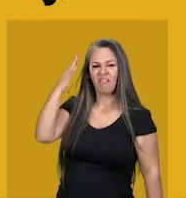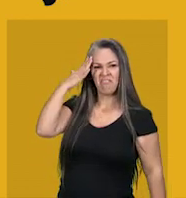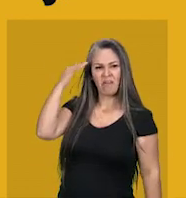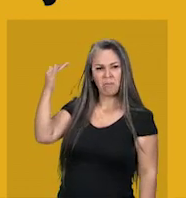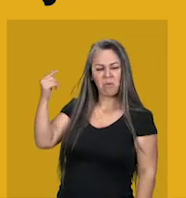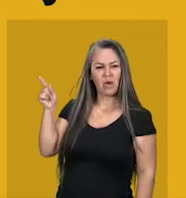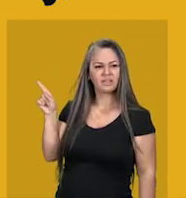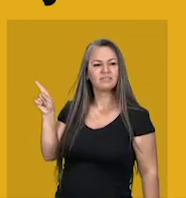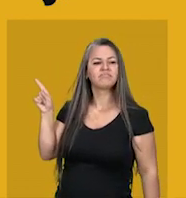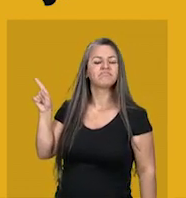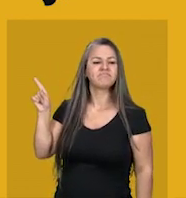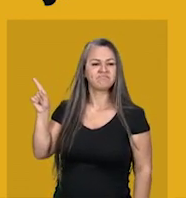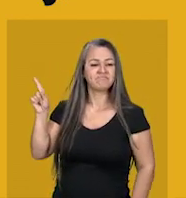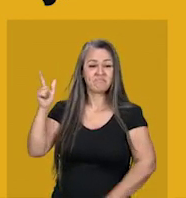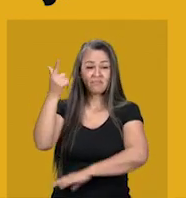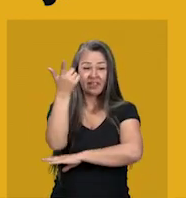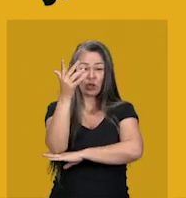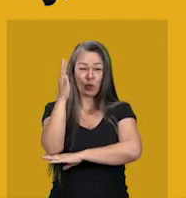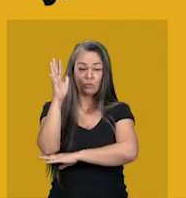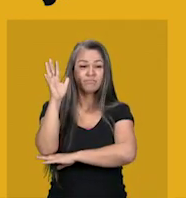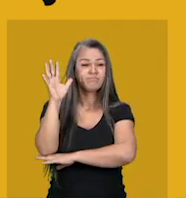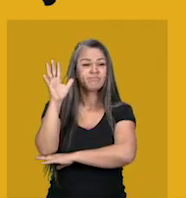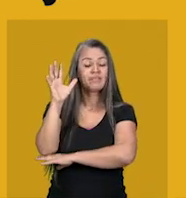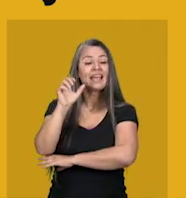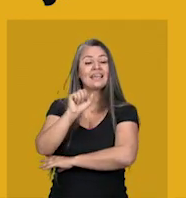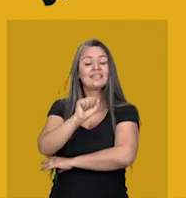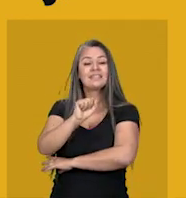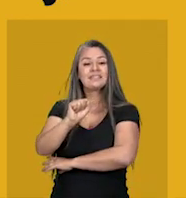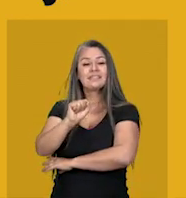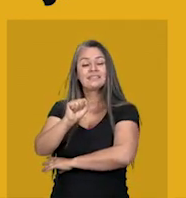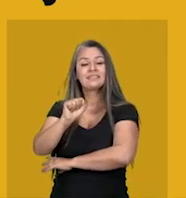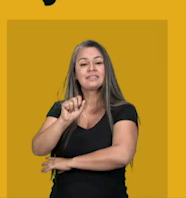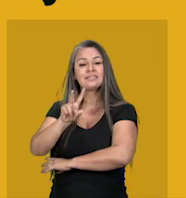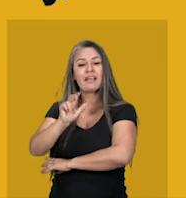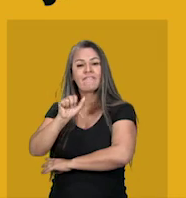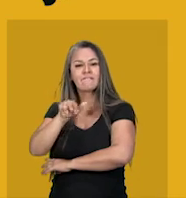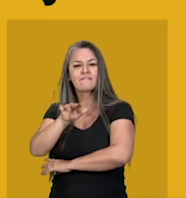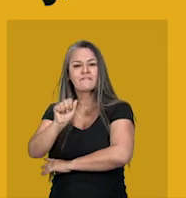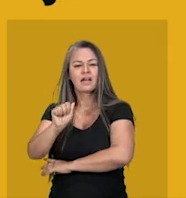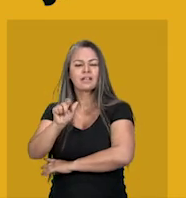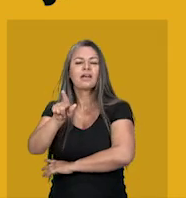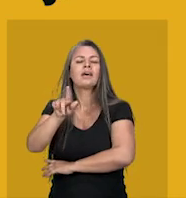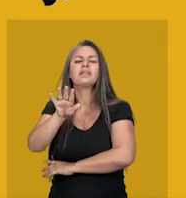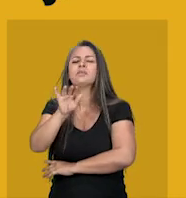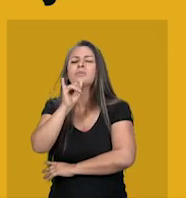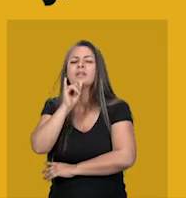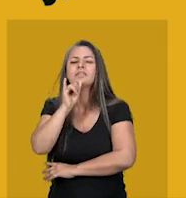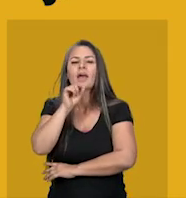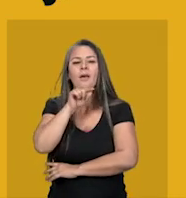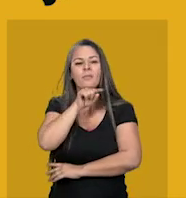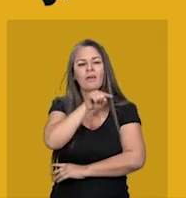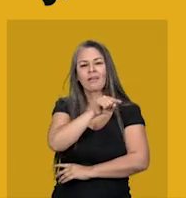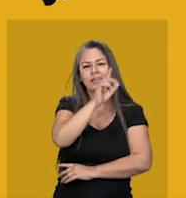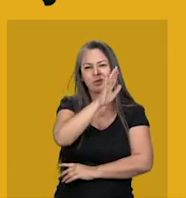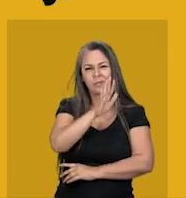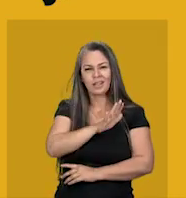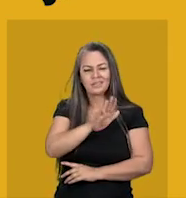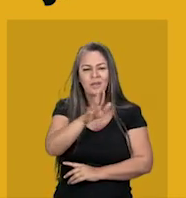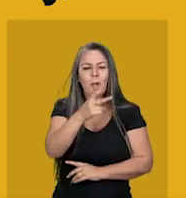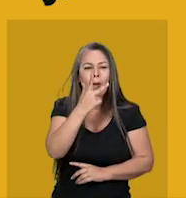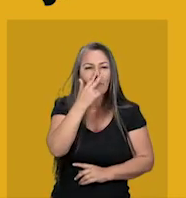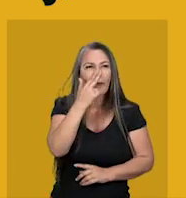né? Que ocupa boa parte do continente. A savana africana é como se fosse comparada ao cerrado brasileiro, pelo tipo de